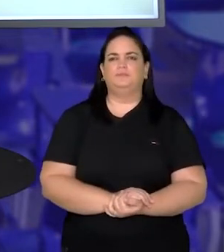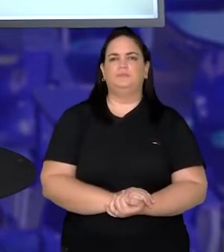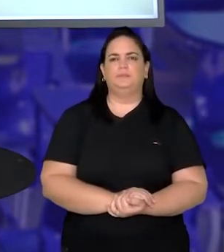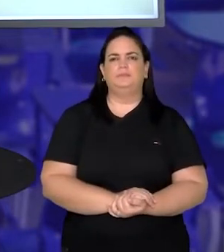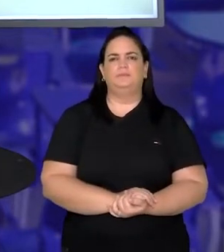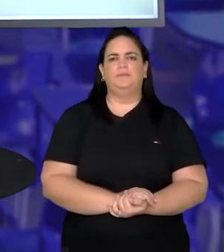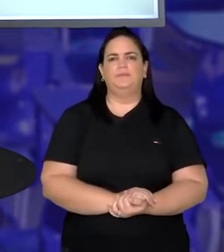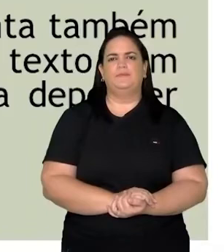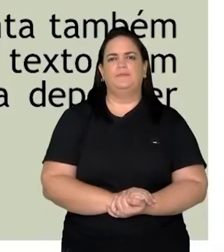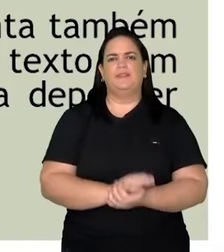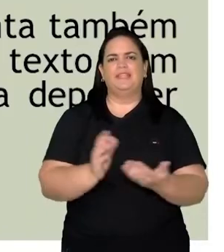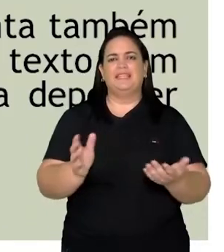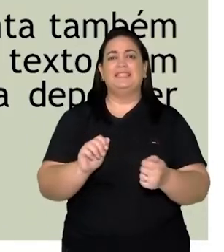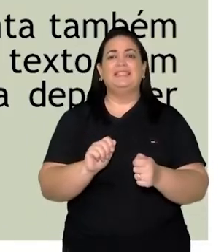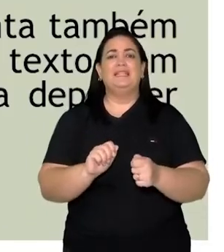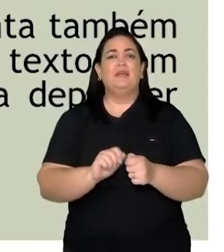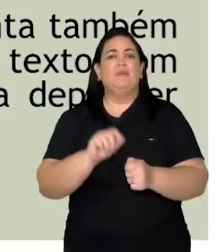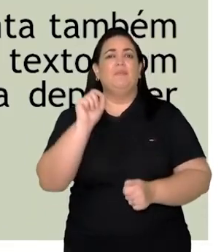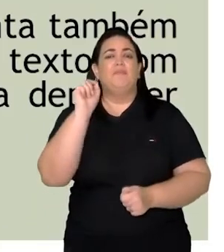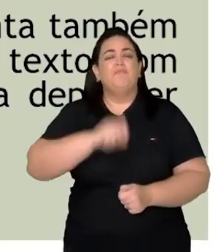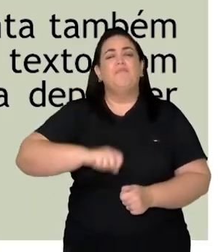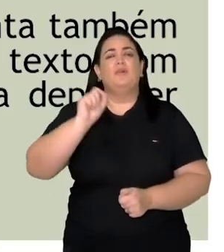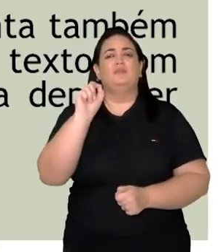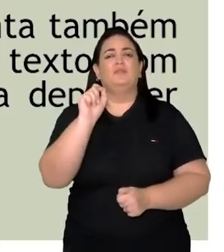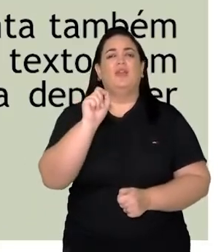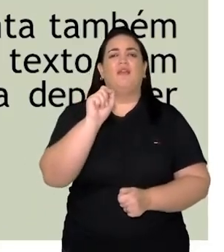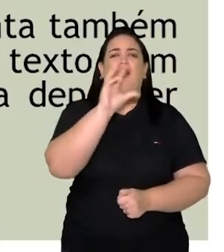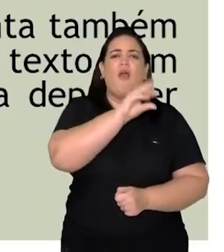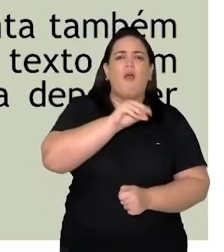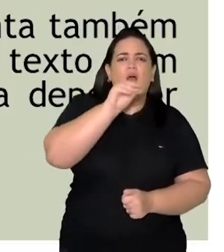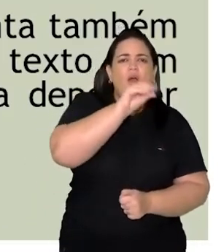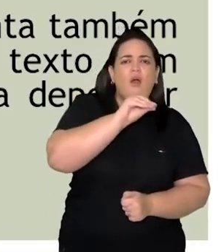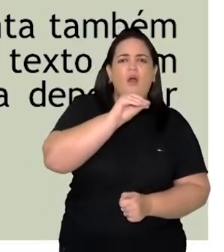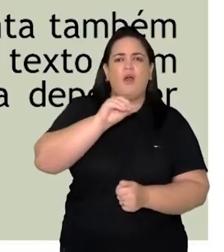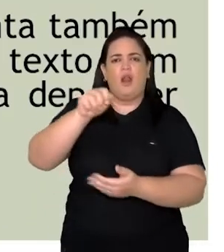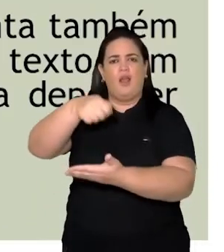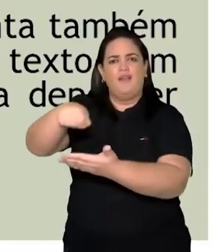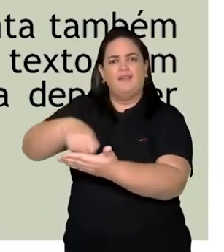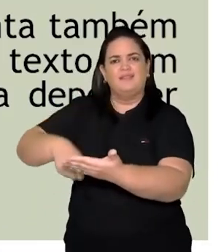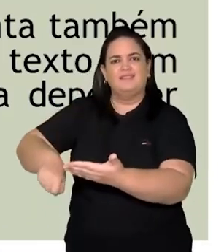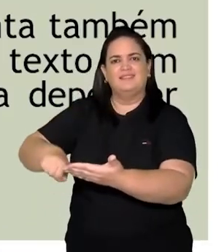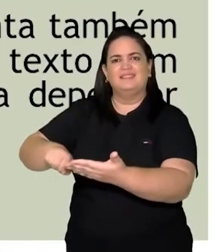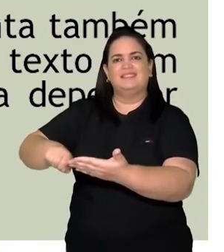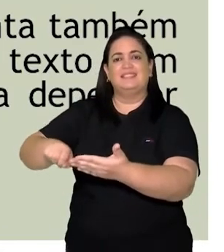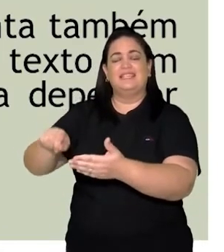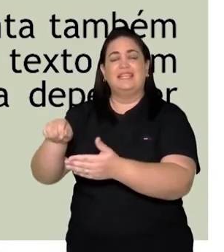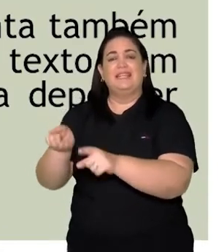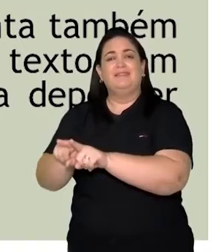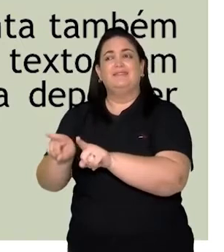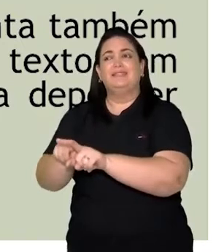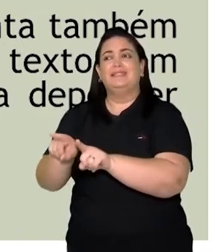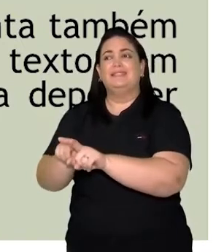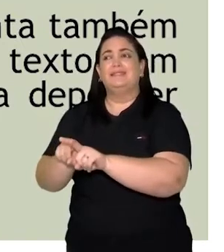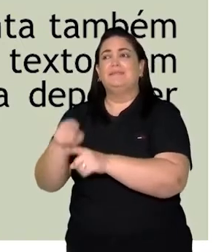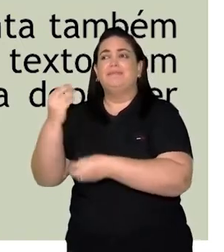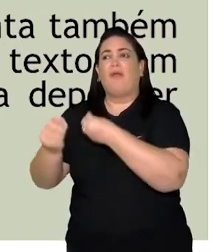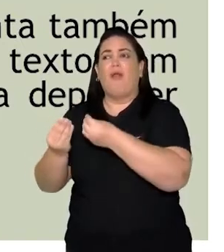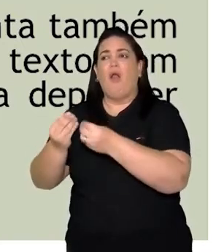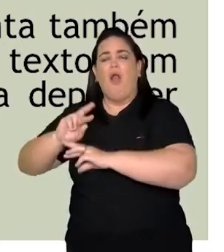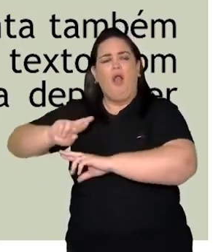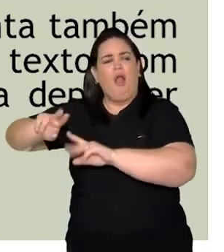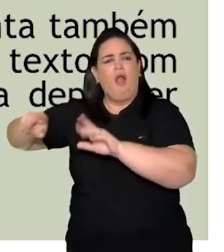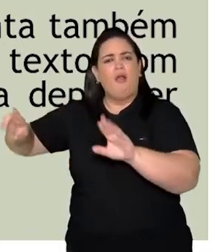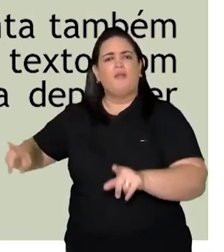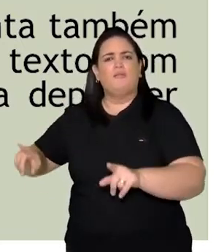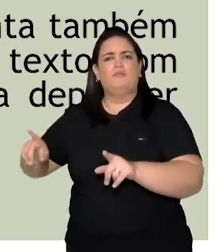Continuando. Podem ser veiculados de forma oral, escrita e multimodal. Vamos ver